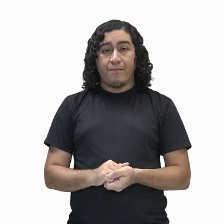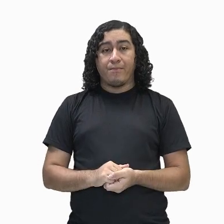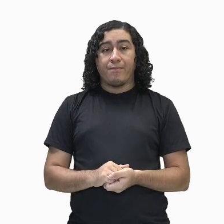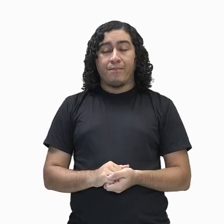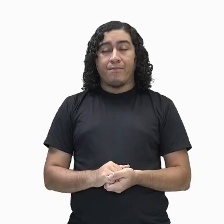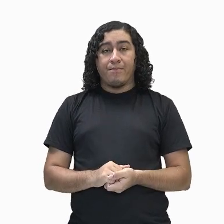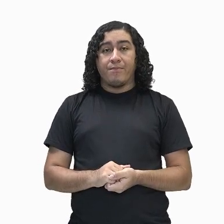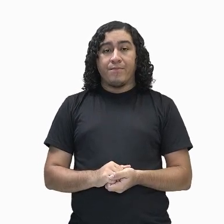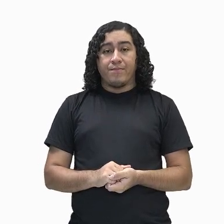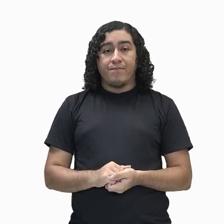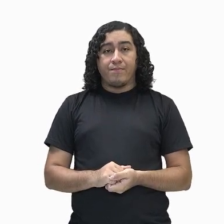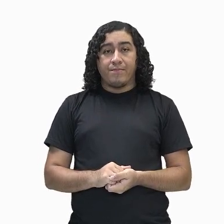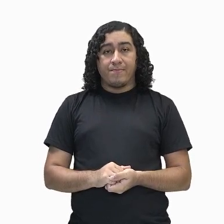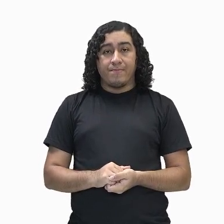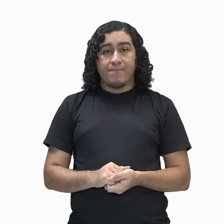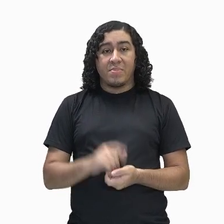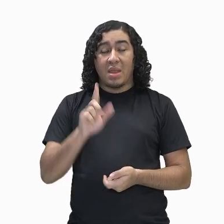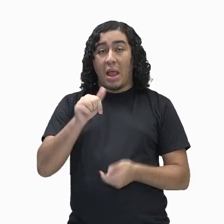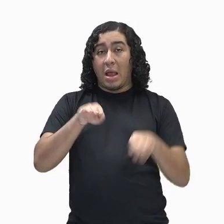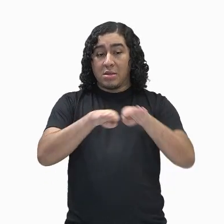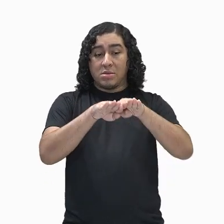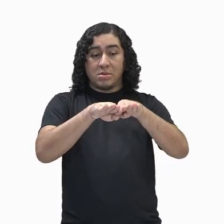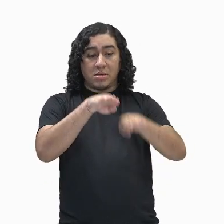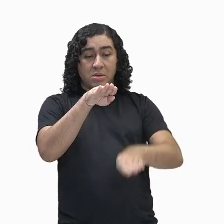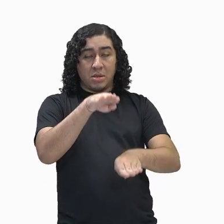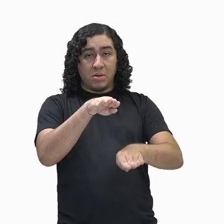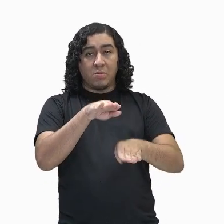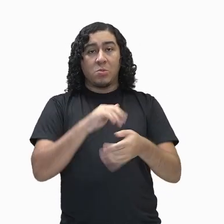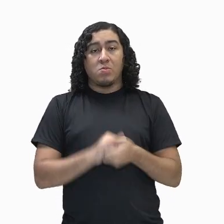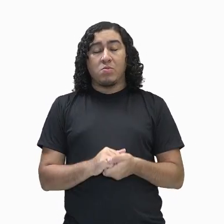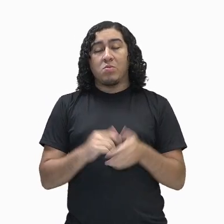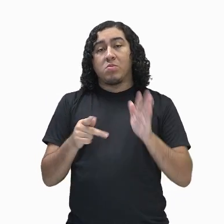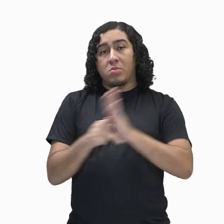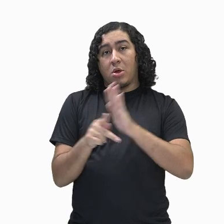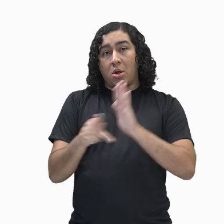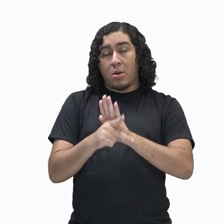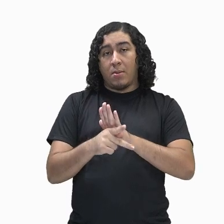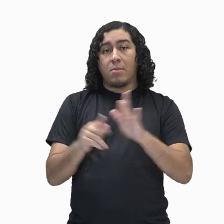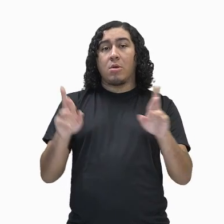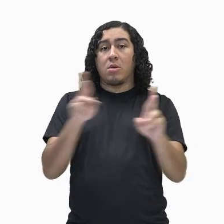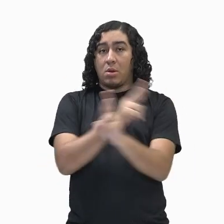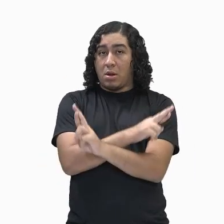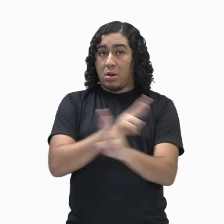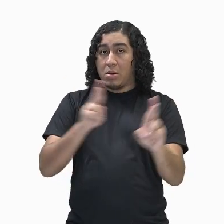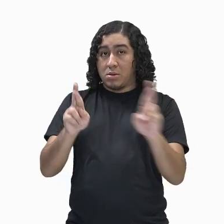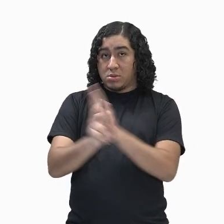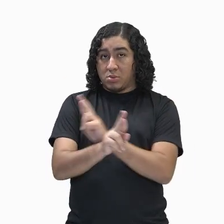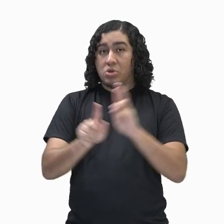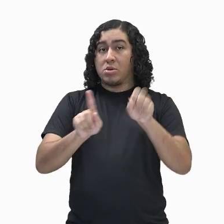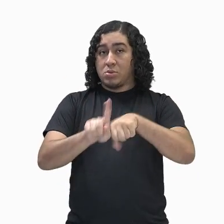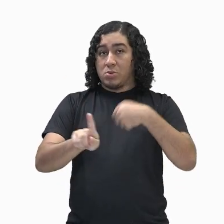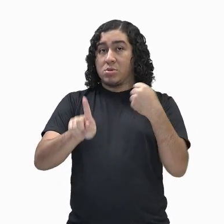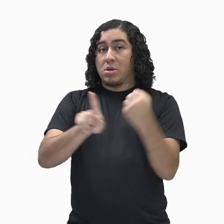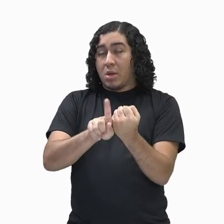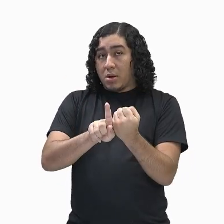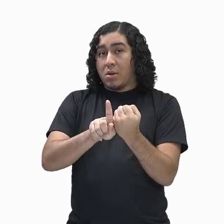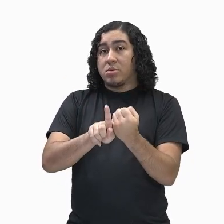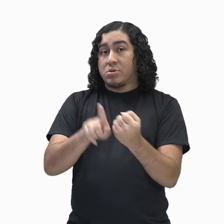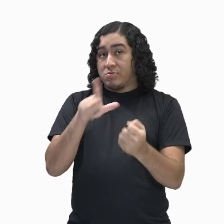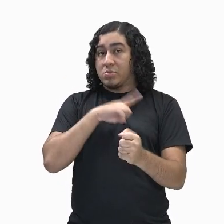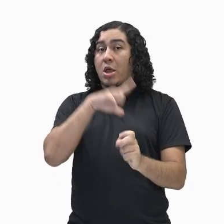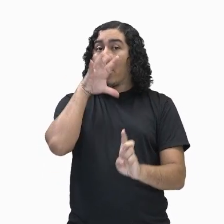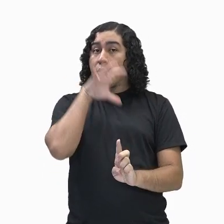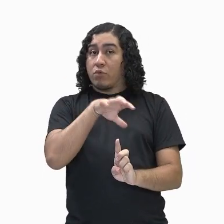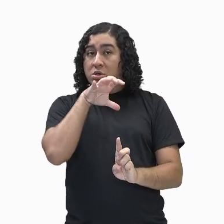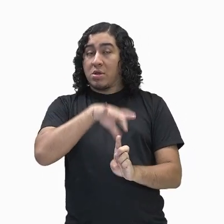aí, gente, esse desequilíbrio entre os processos relacionais na sociedade, que vai aí interferir